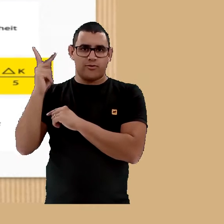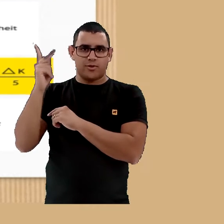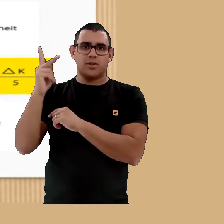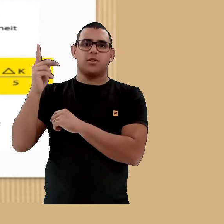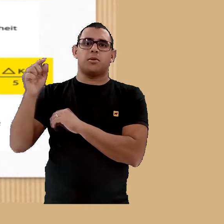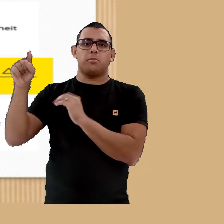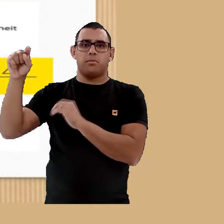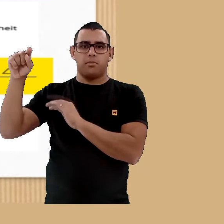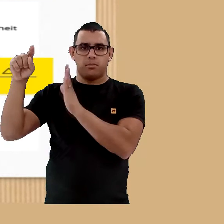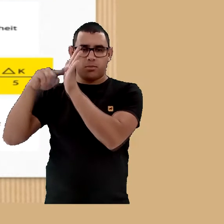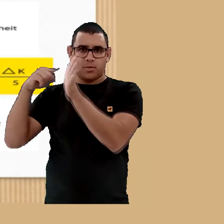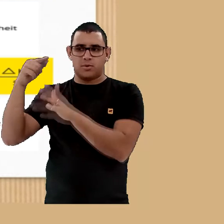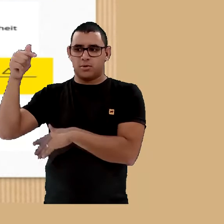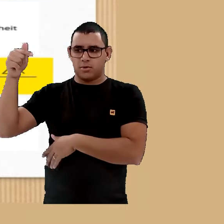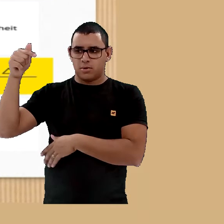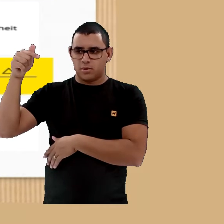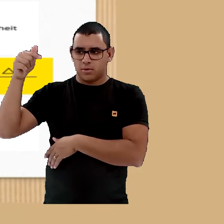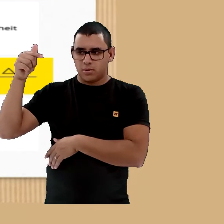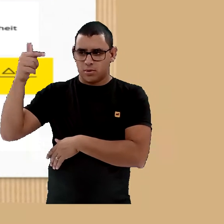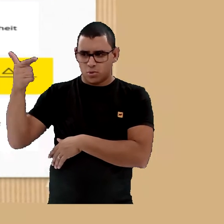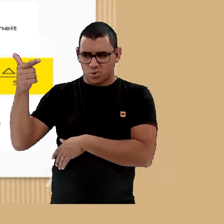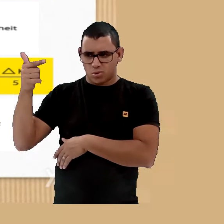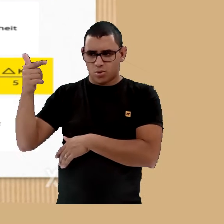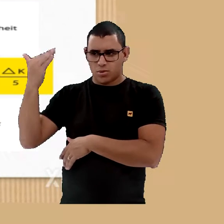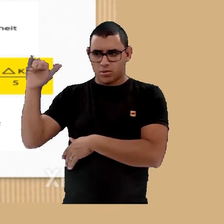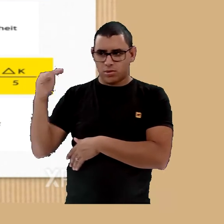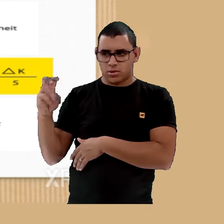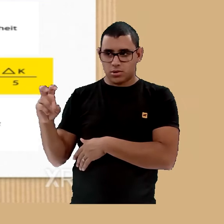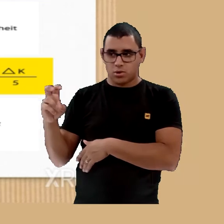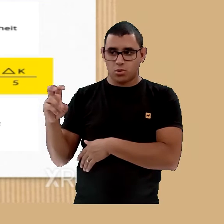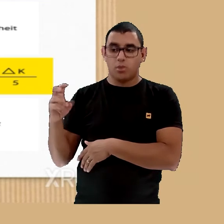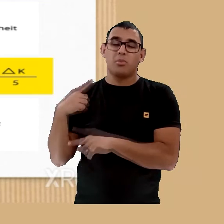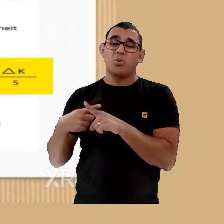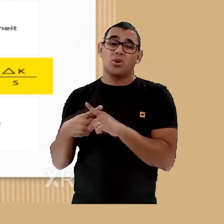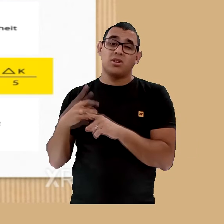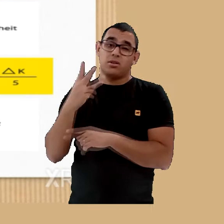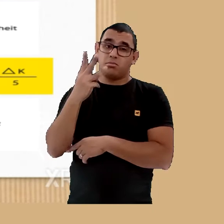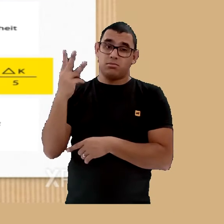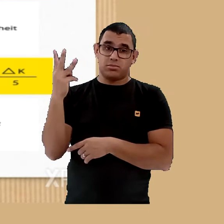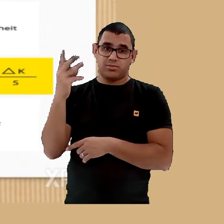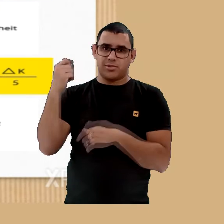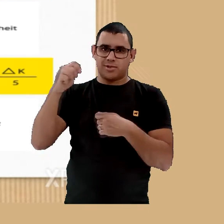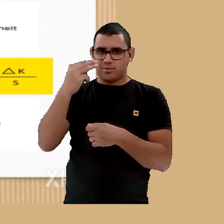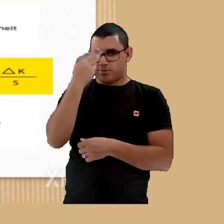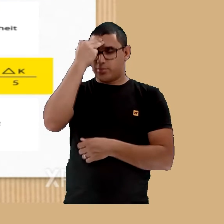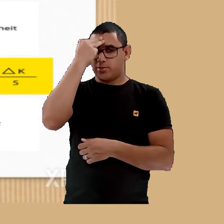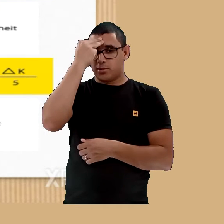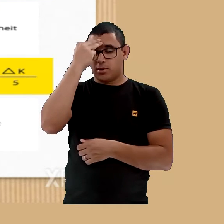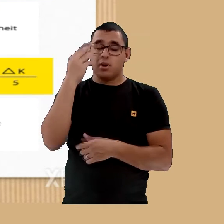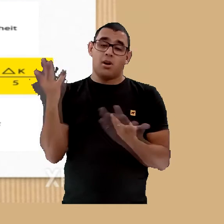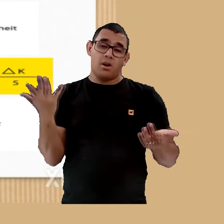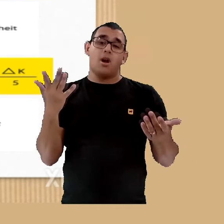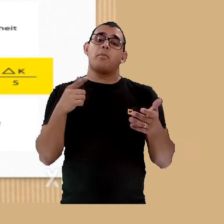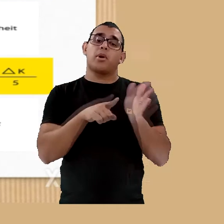5. Por que é importante essa relação? Porque a questão ela vai vir variada. Então, ela vai vir abordando,